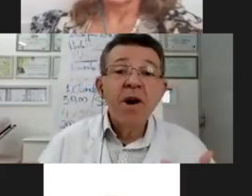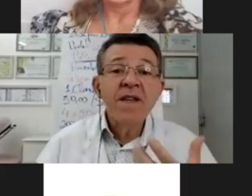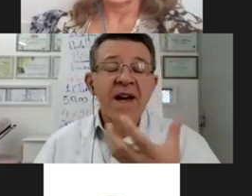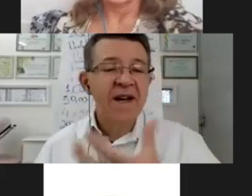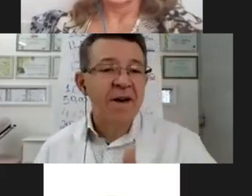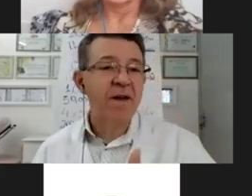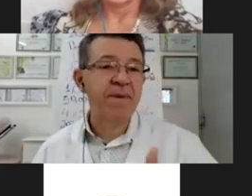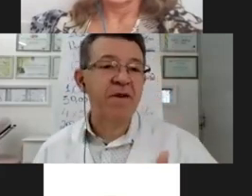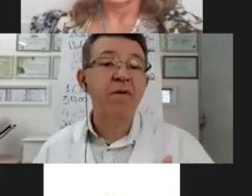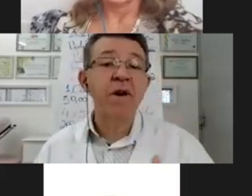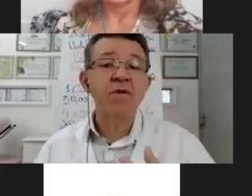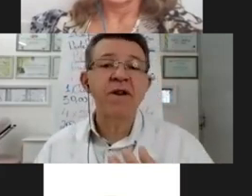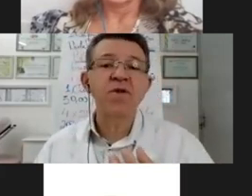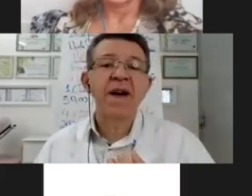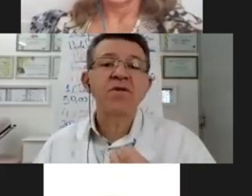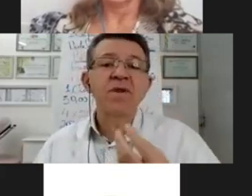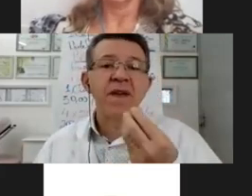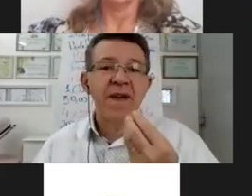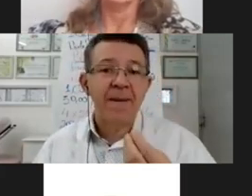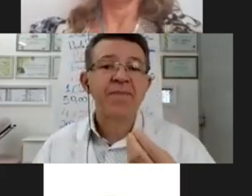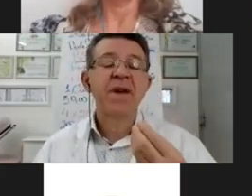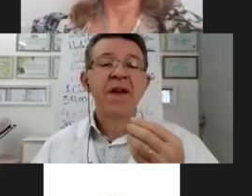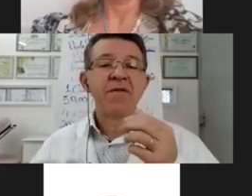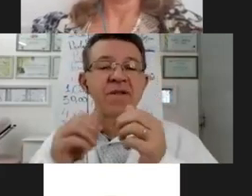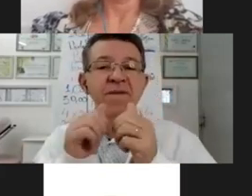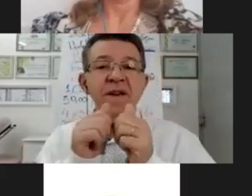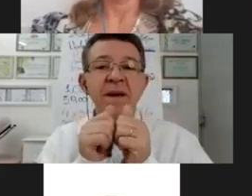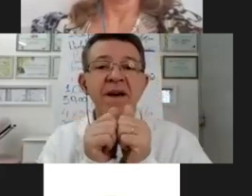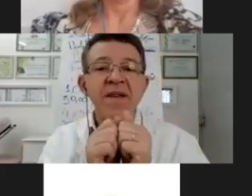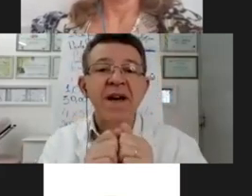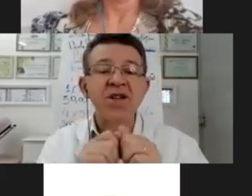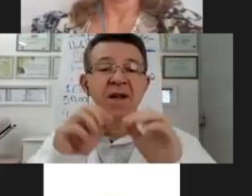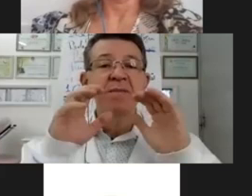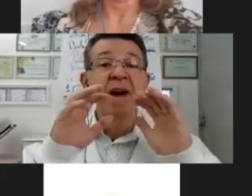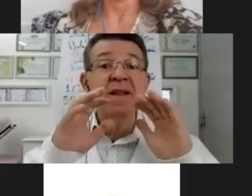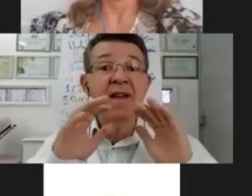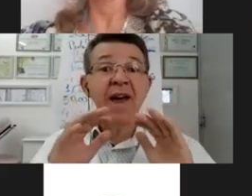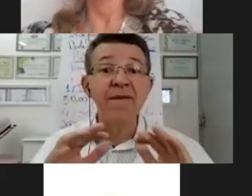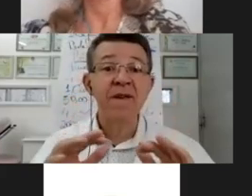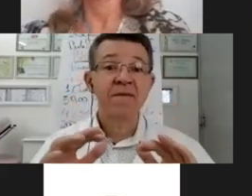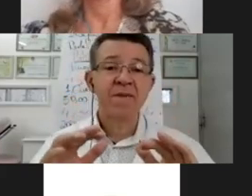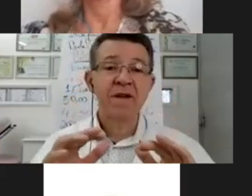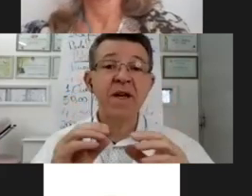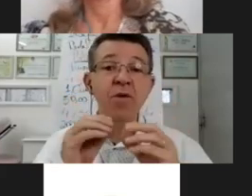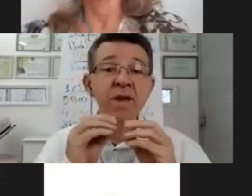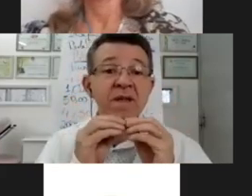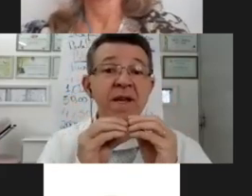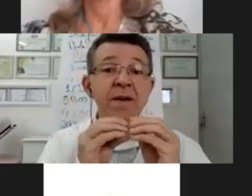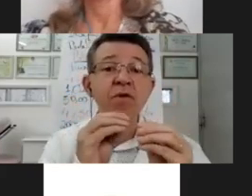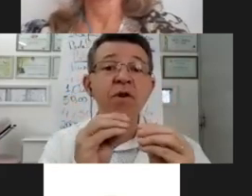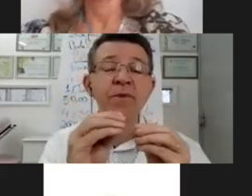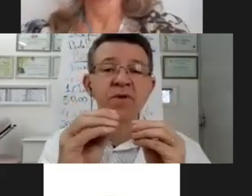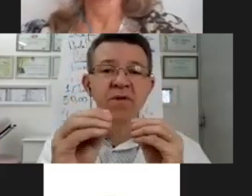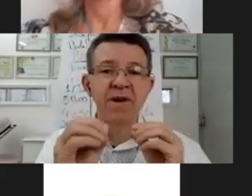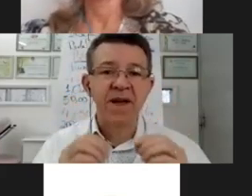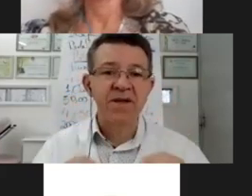Então, não pode carregar no tempero. Então, quanto menos mais, o que, que é? É você fazer a massagem mais leve, para você conhecer